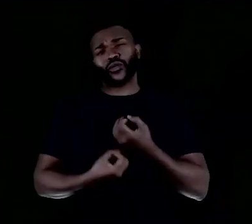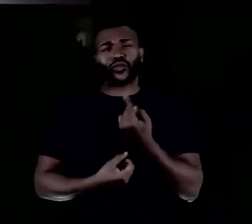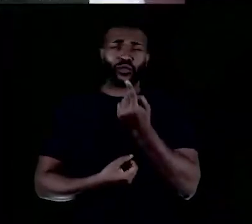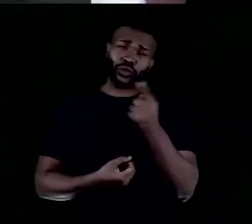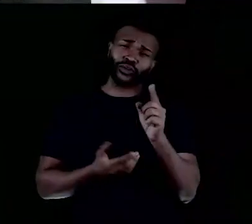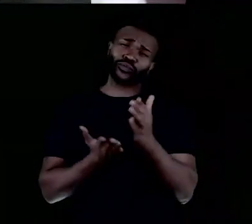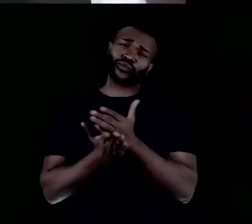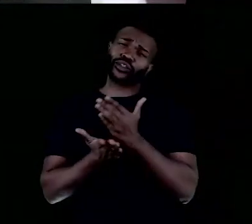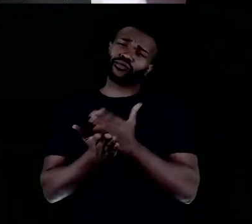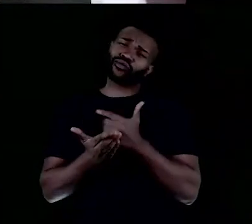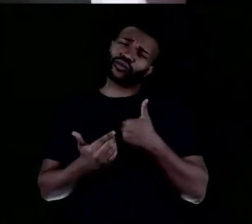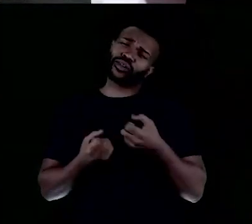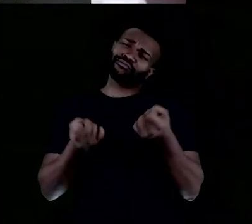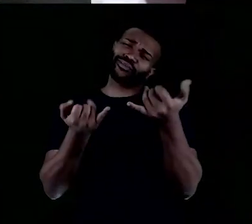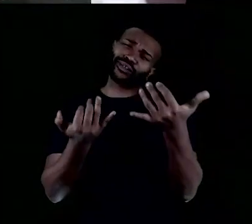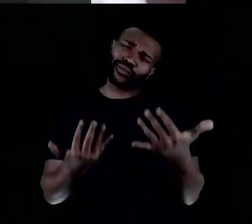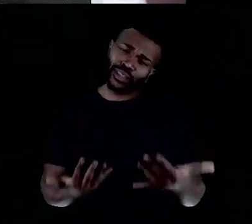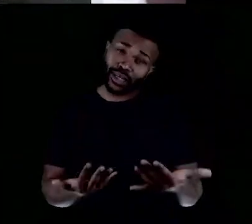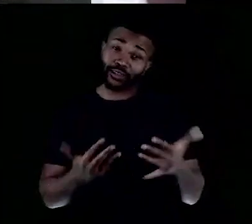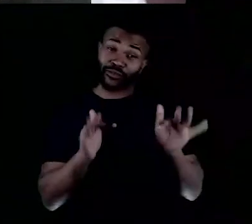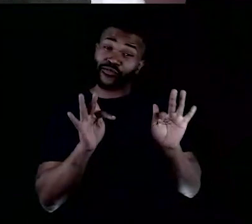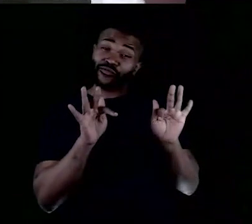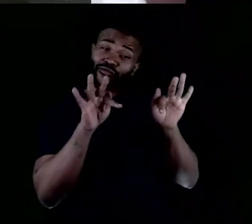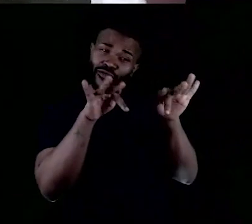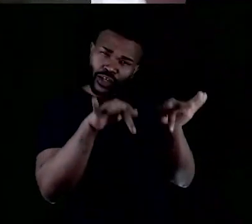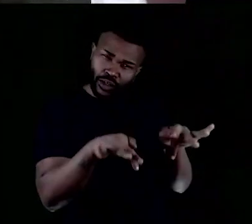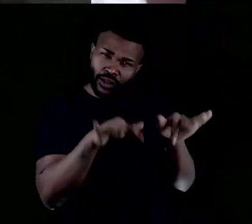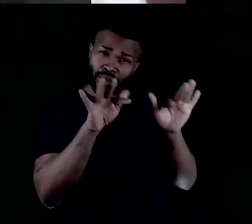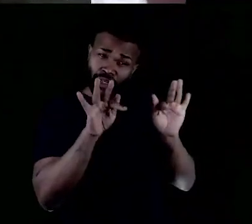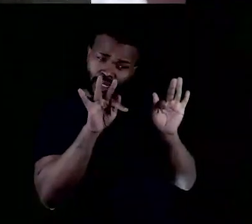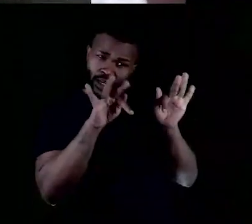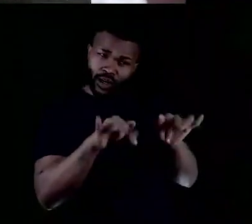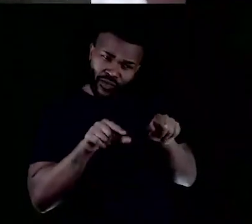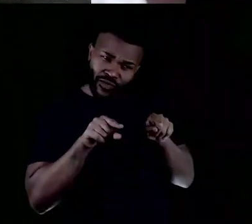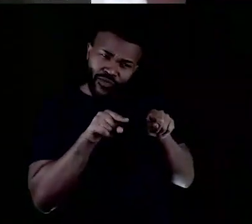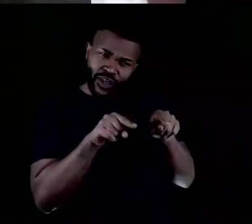palavra final, eu queria deixar até o último poema desse livro aqui, eu queria falar ele.